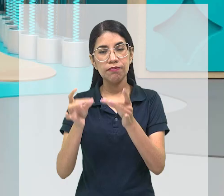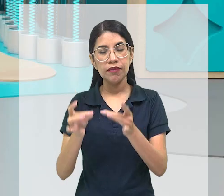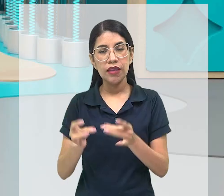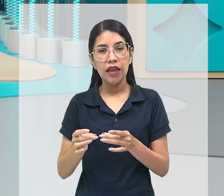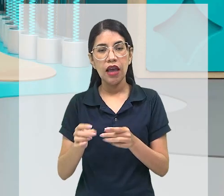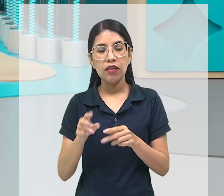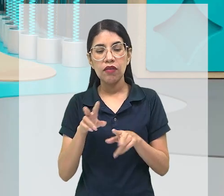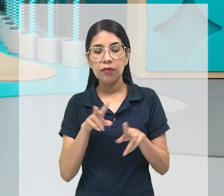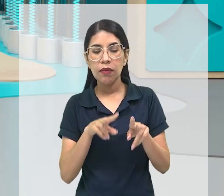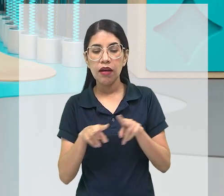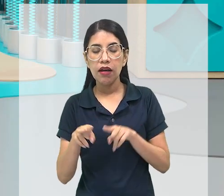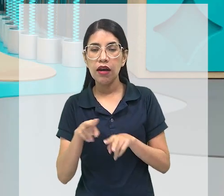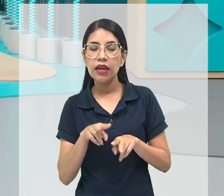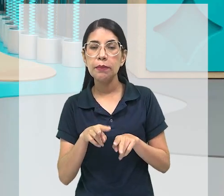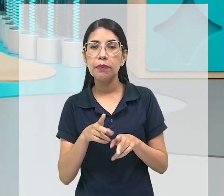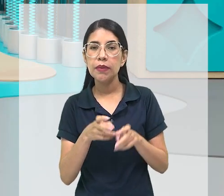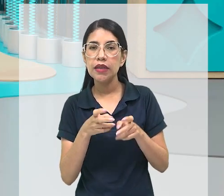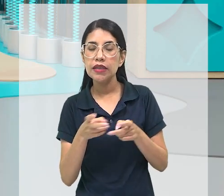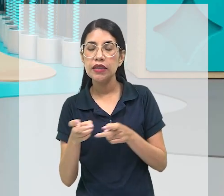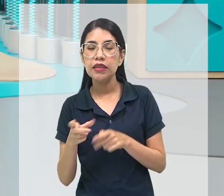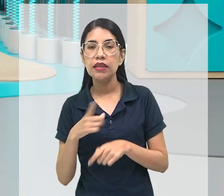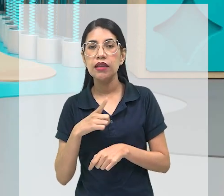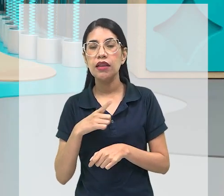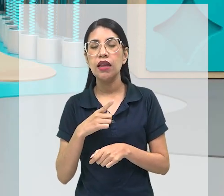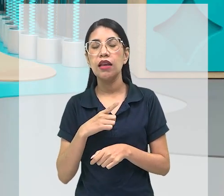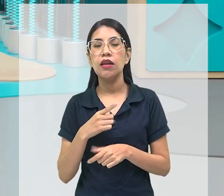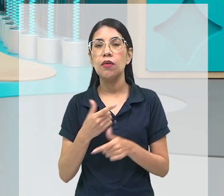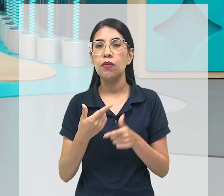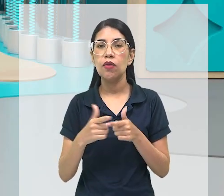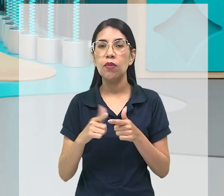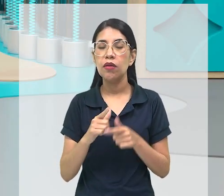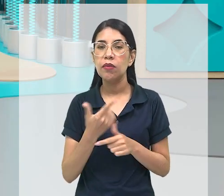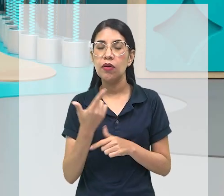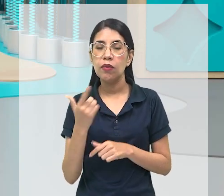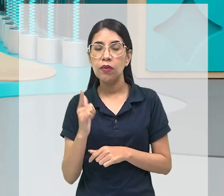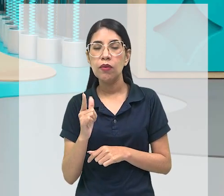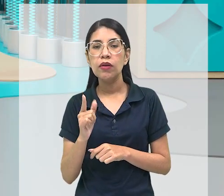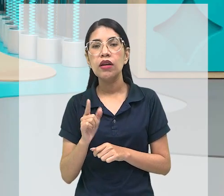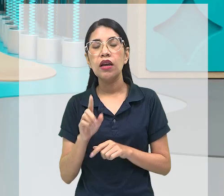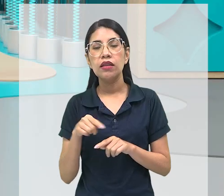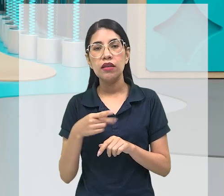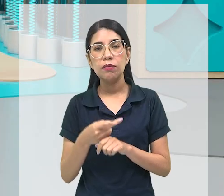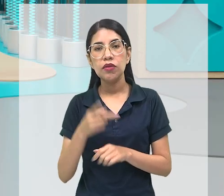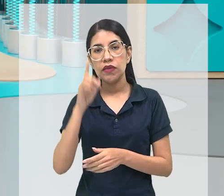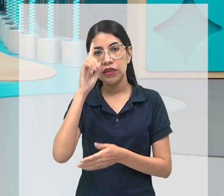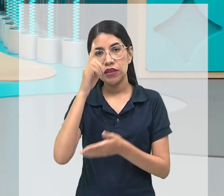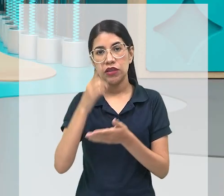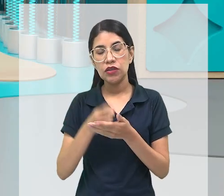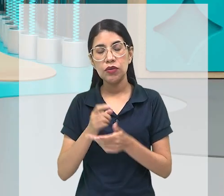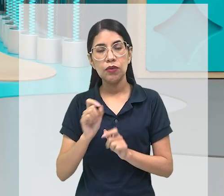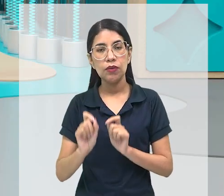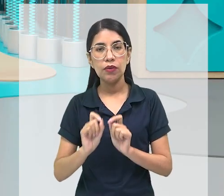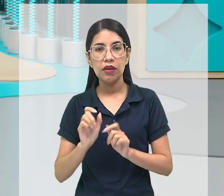se a vítima está com qualquer sinal de lesão e aí sim tomar a decisão do que fazer.